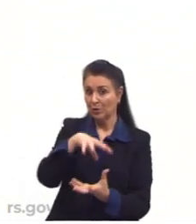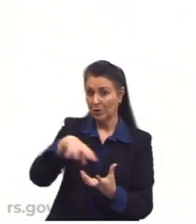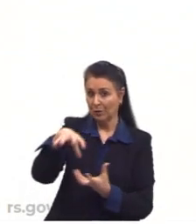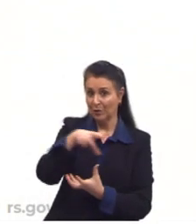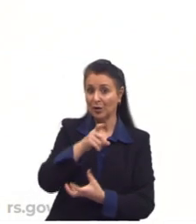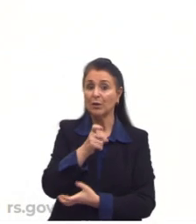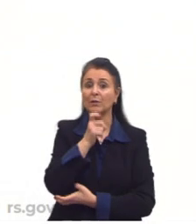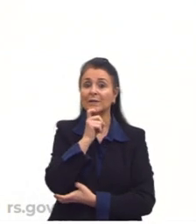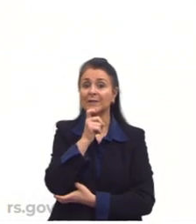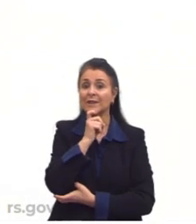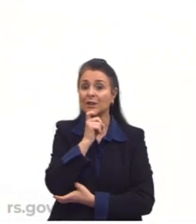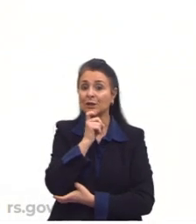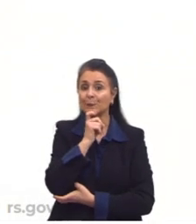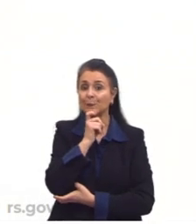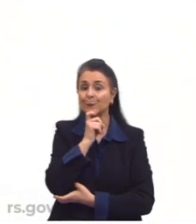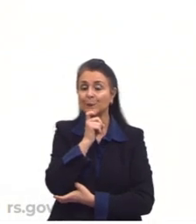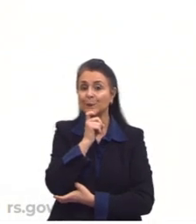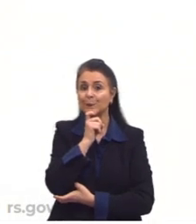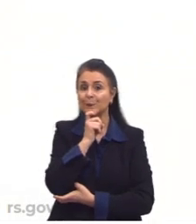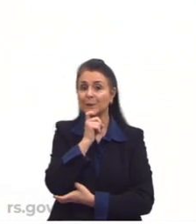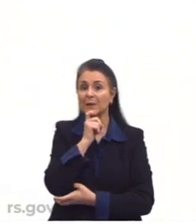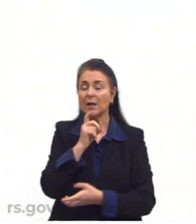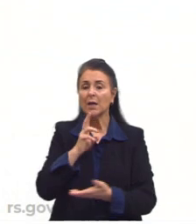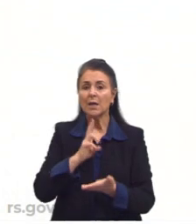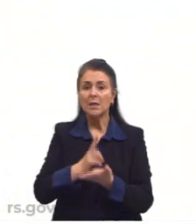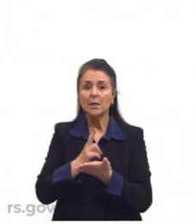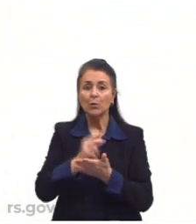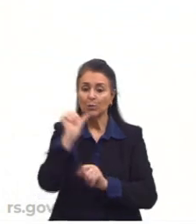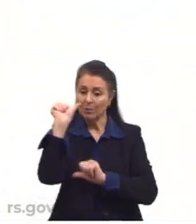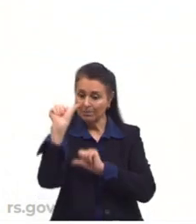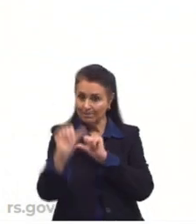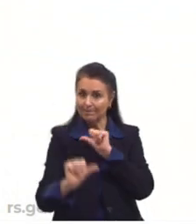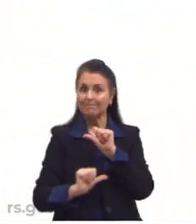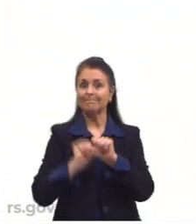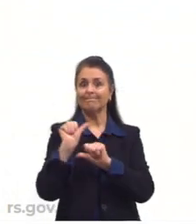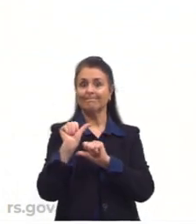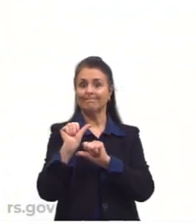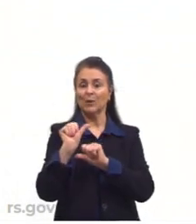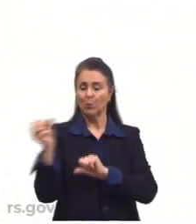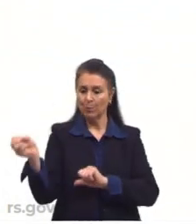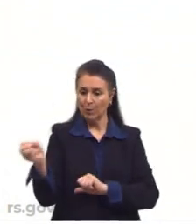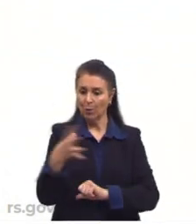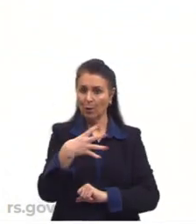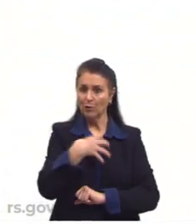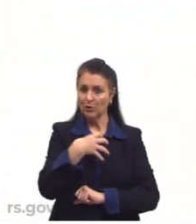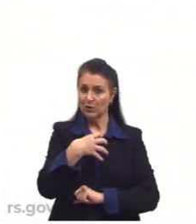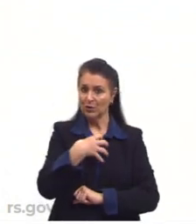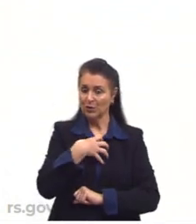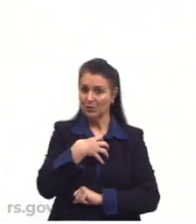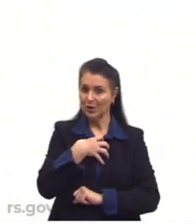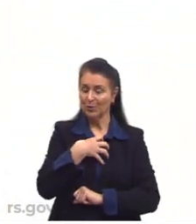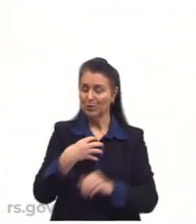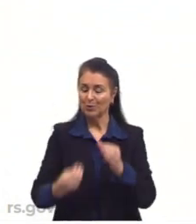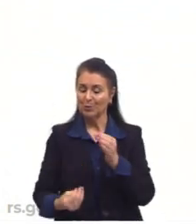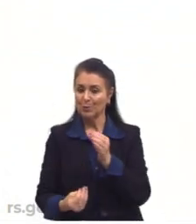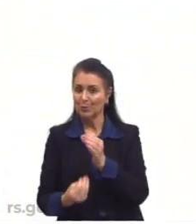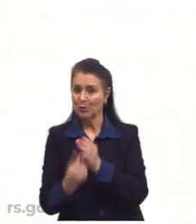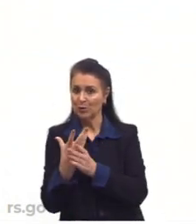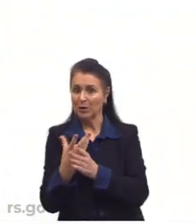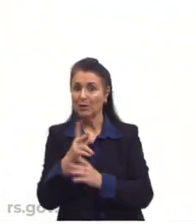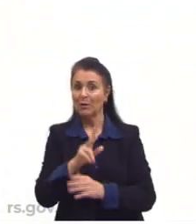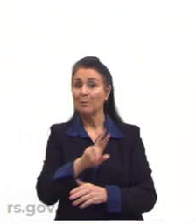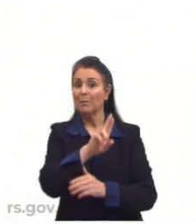sabe já falei para vocês né revolução e sempre quando tem uma nova forma de produzir certo sempre quando estiver